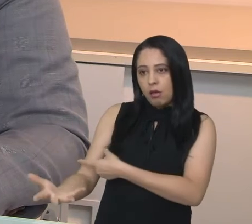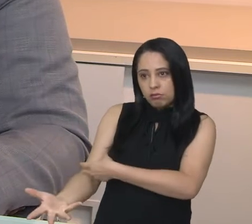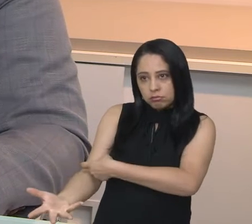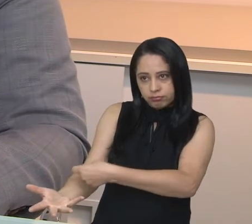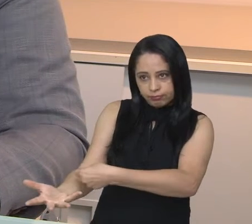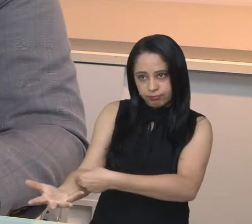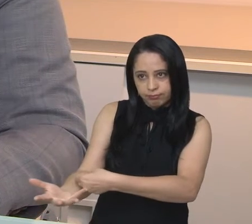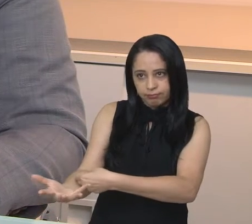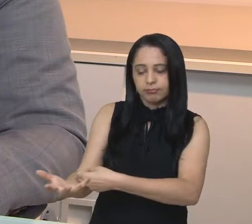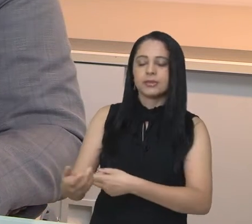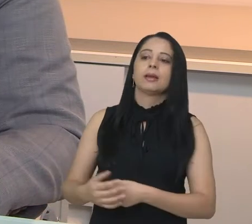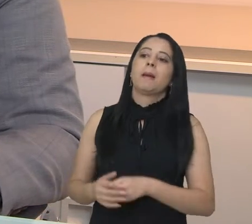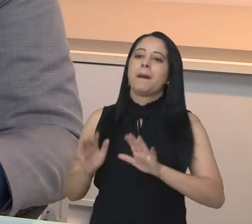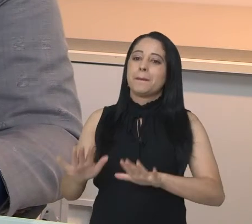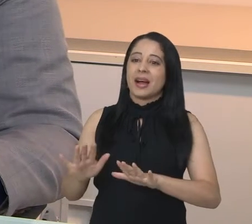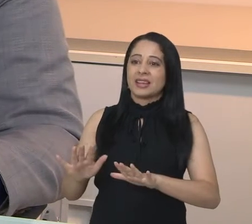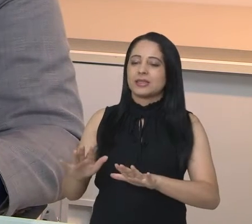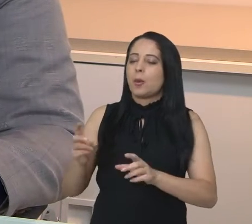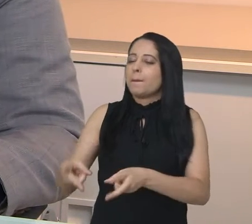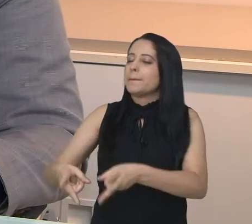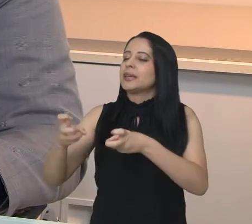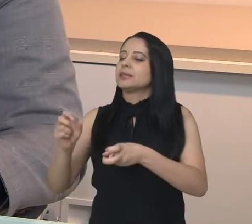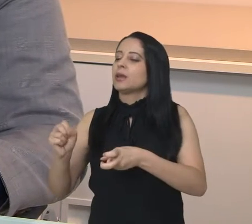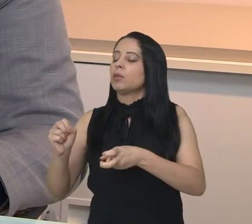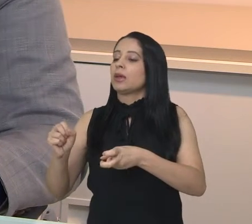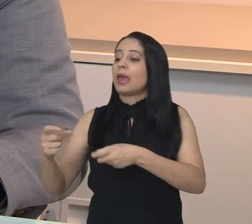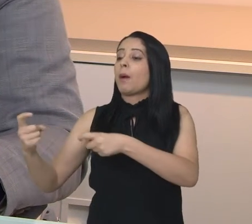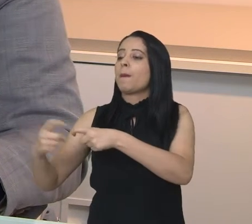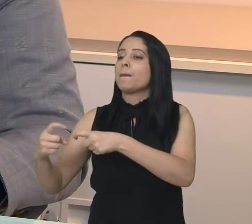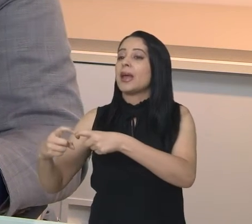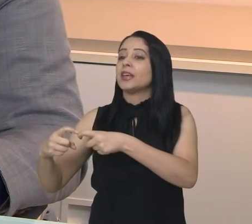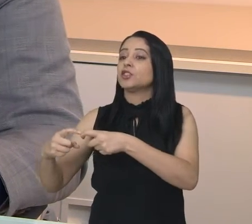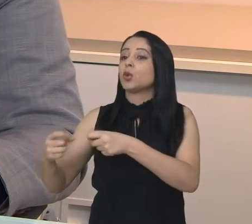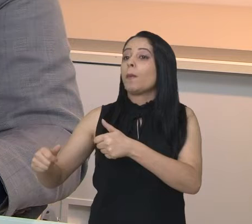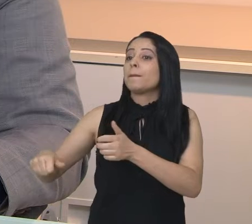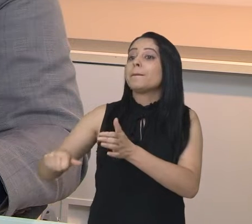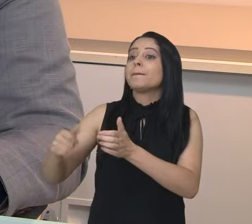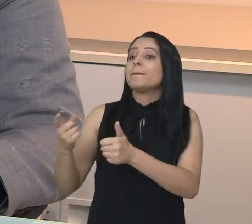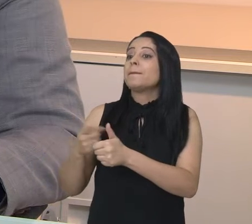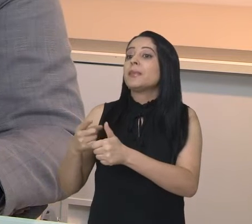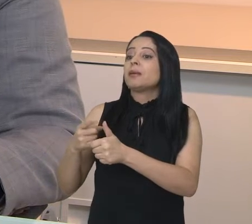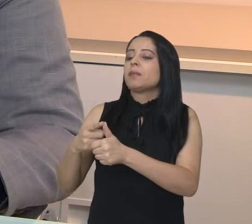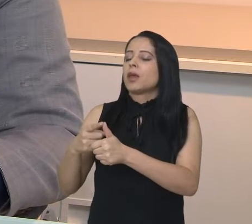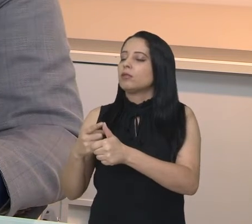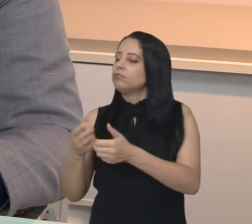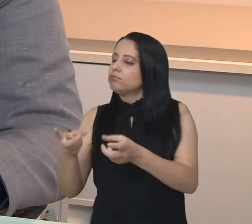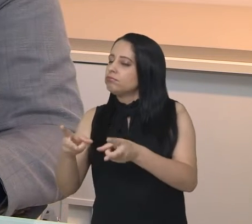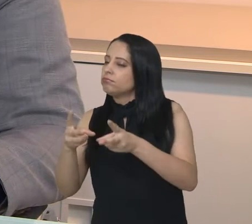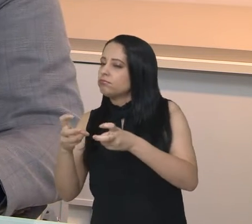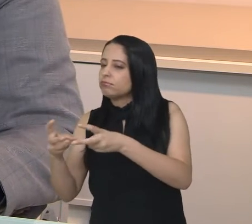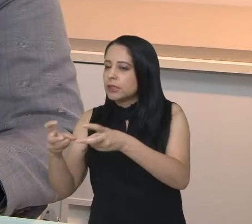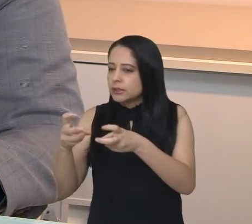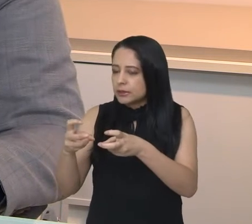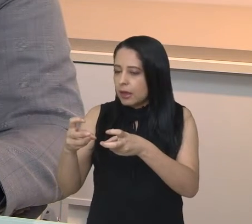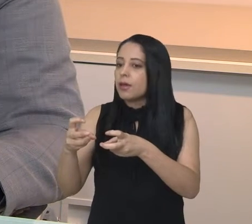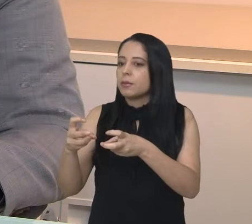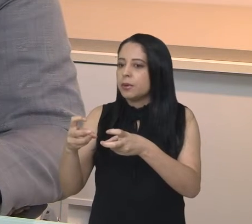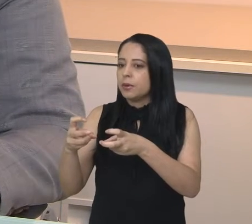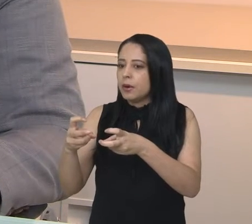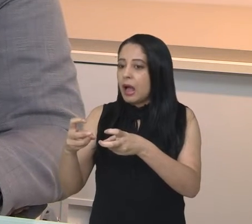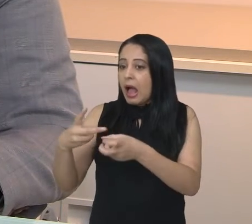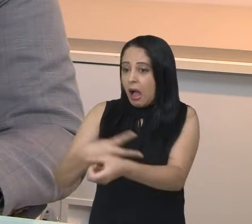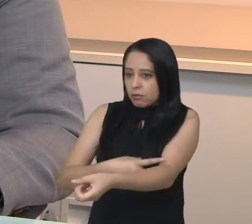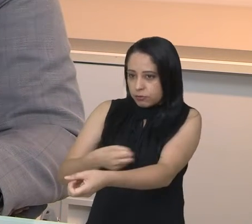considerando as informações que a gente tem atualmente, vejo muitos médicos pedindo o PSA, vendo as características desse